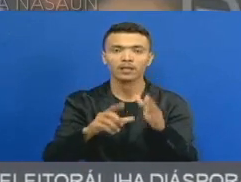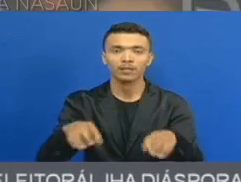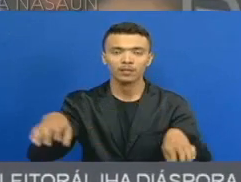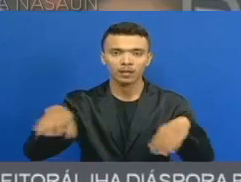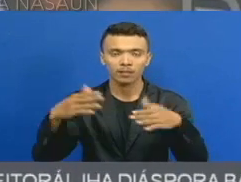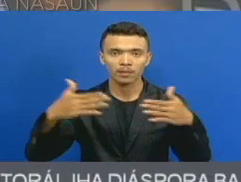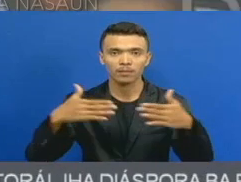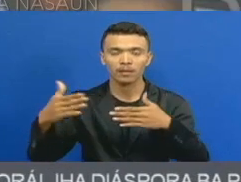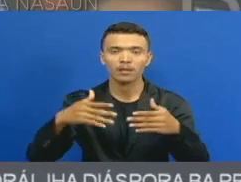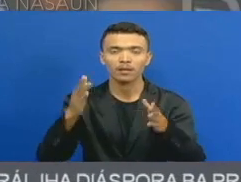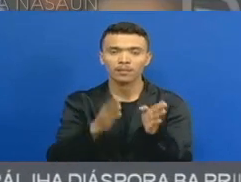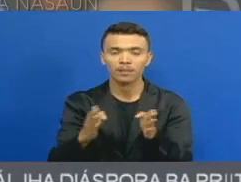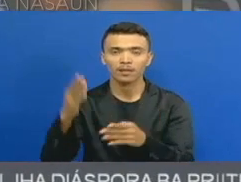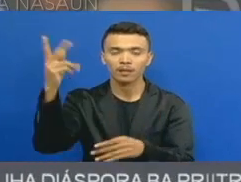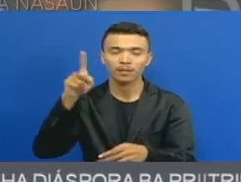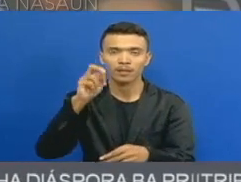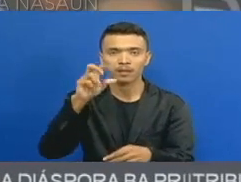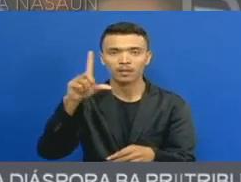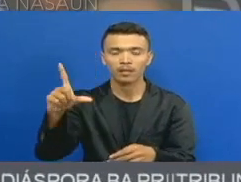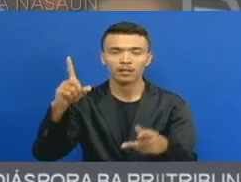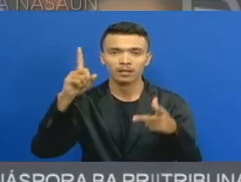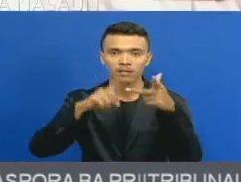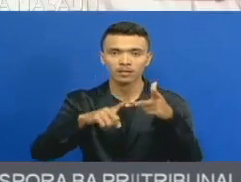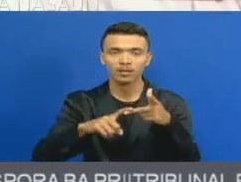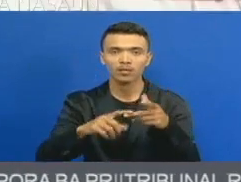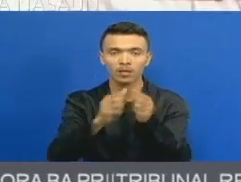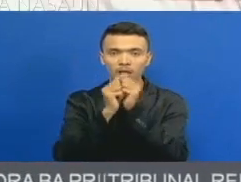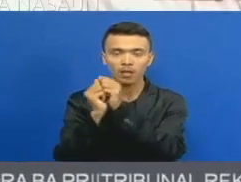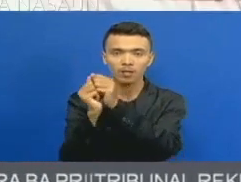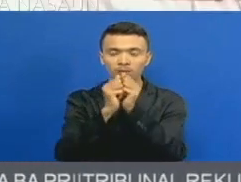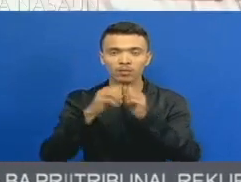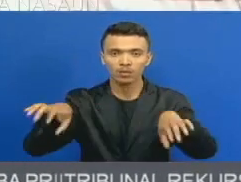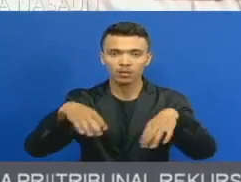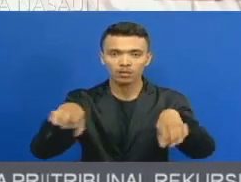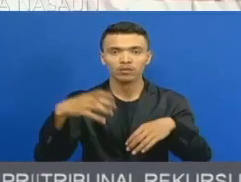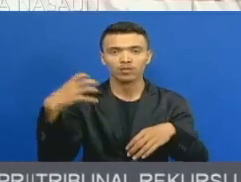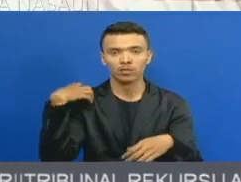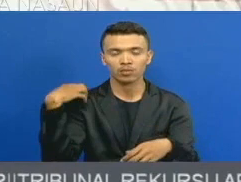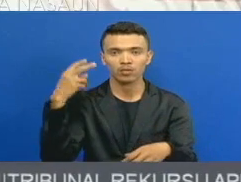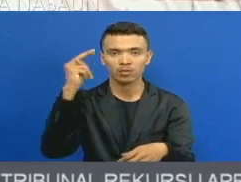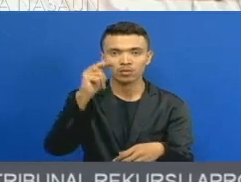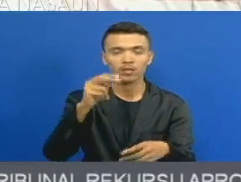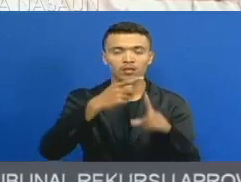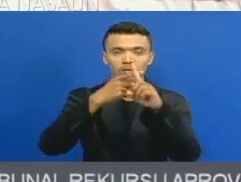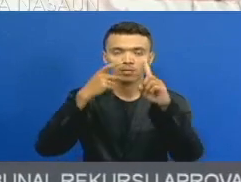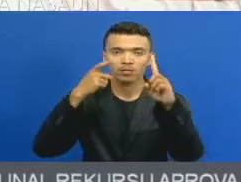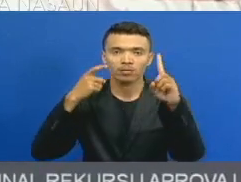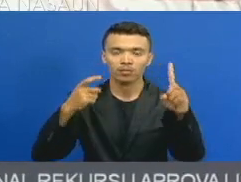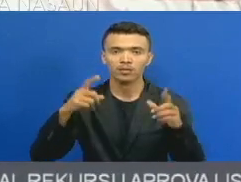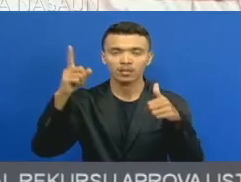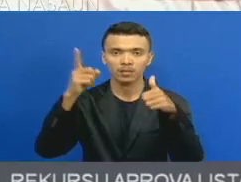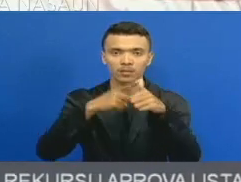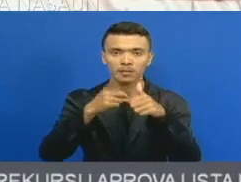ba penteli. Terceiro, amete in cooperação institucional inian. Liu hosi